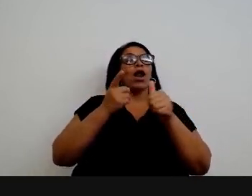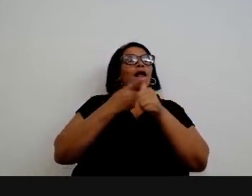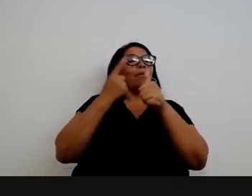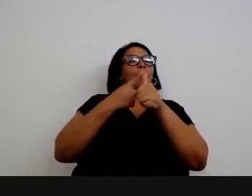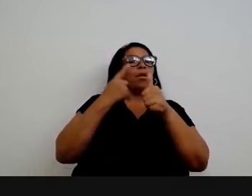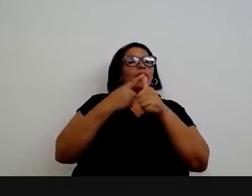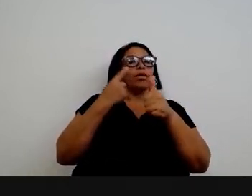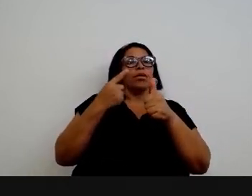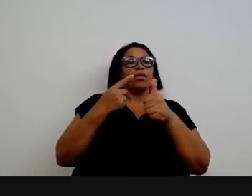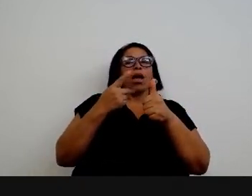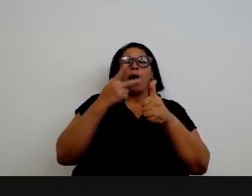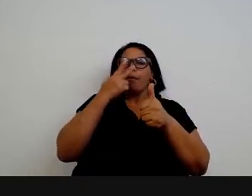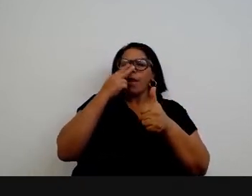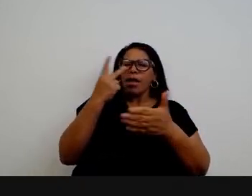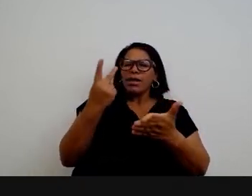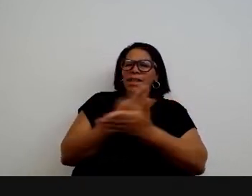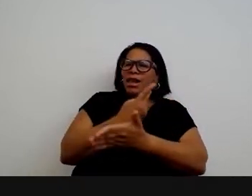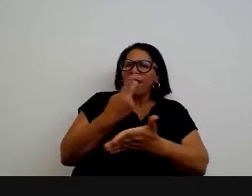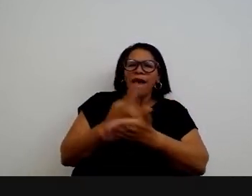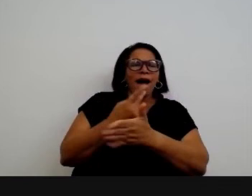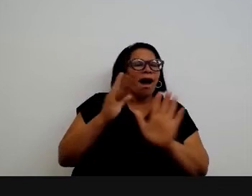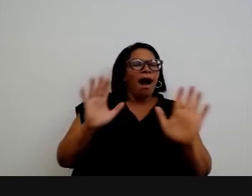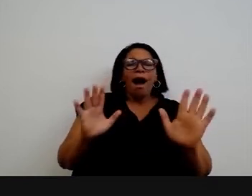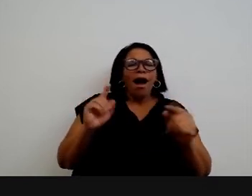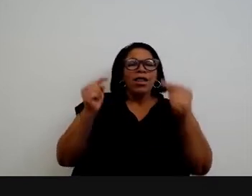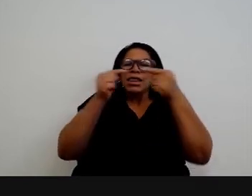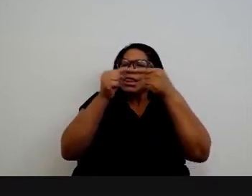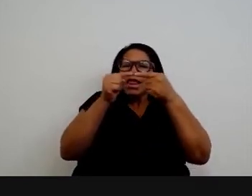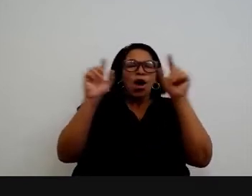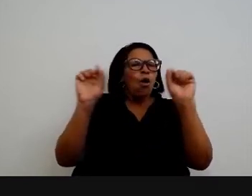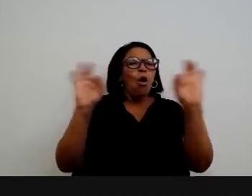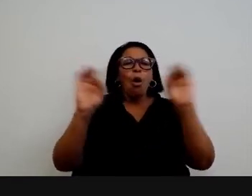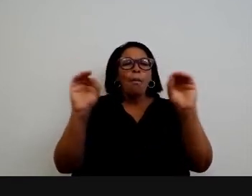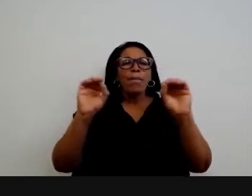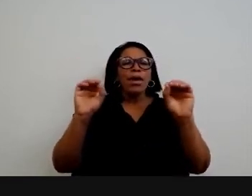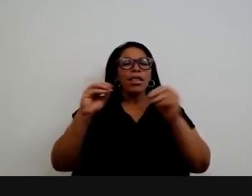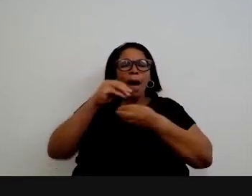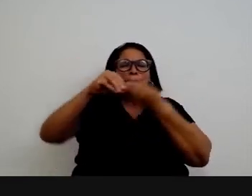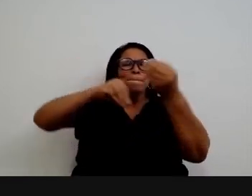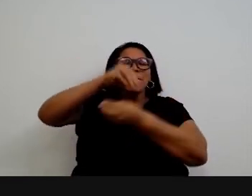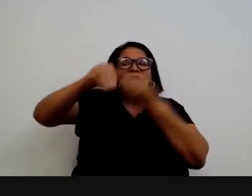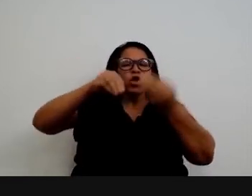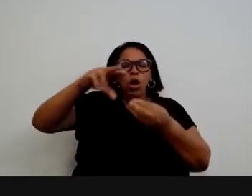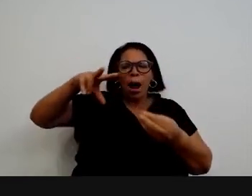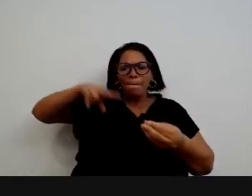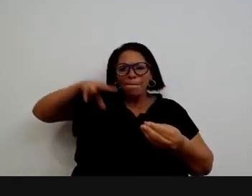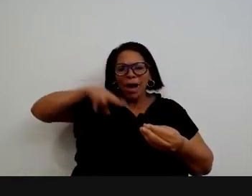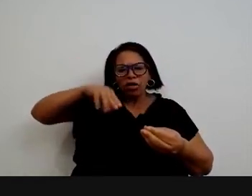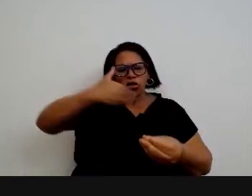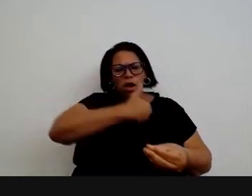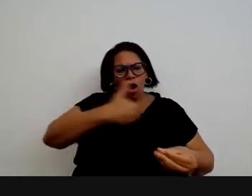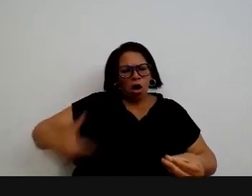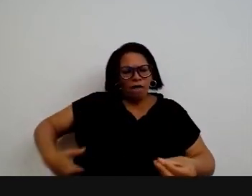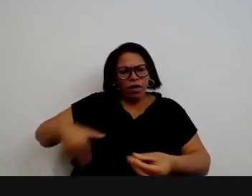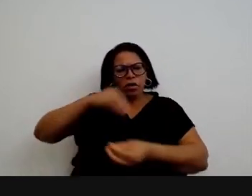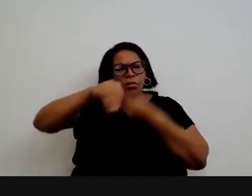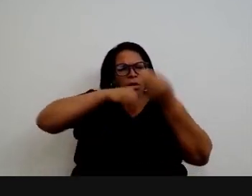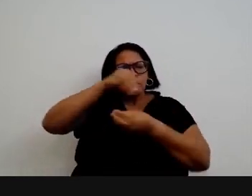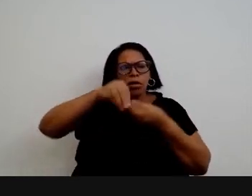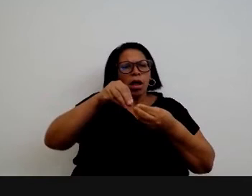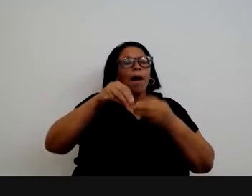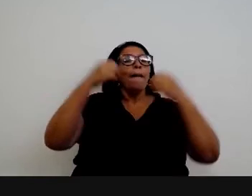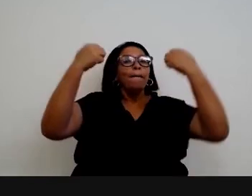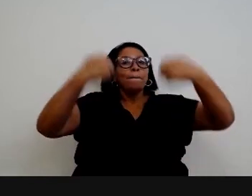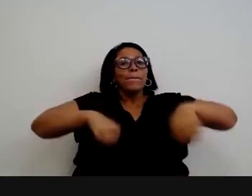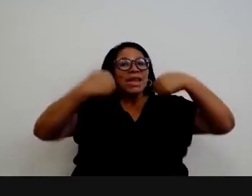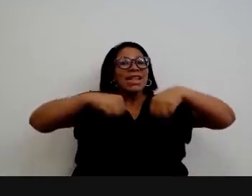individual. Vai dar errado. Não tem como dar certo. Então, o primeiro desafio é: eu tenho que